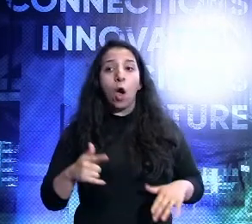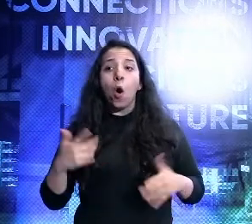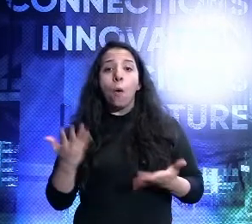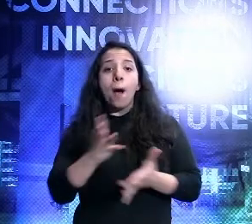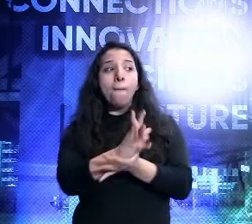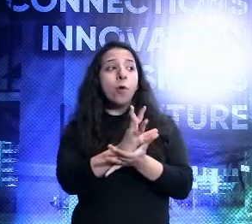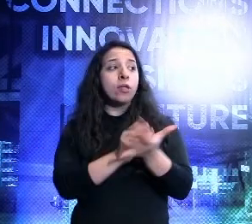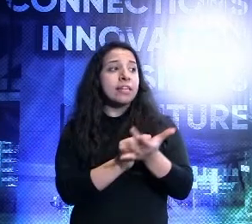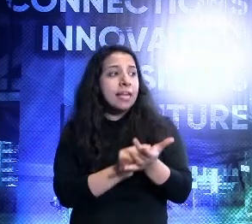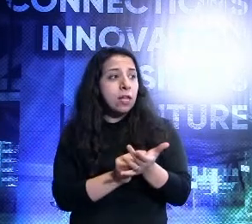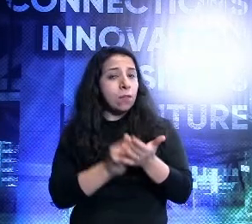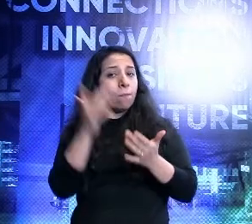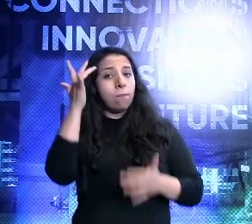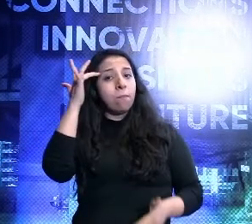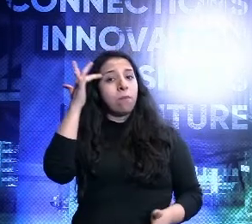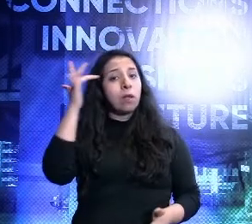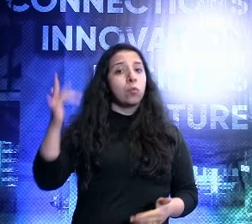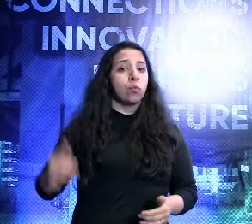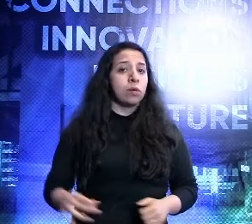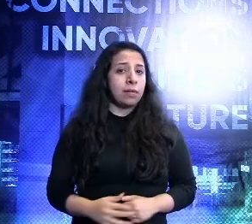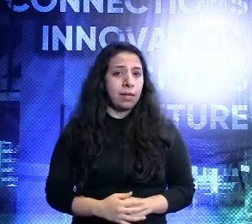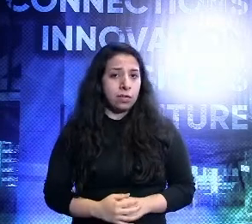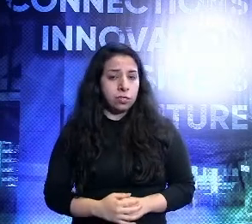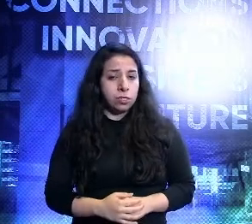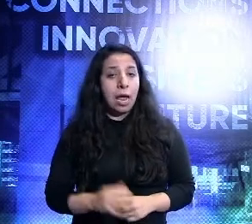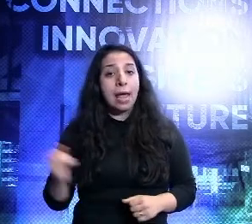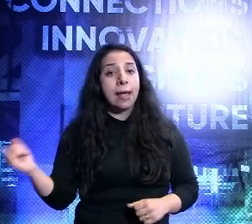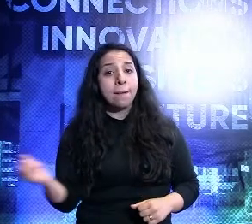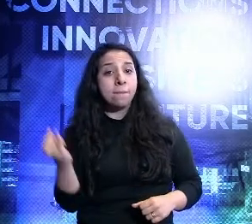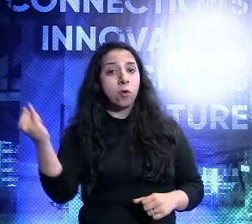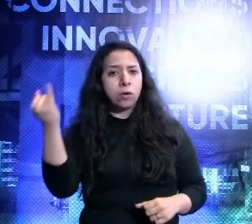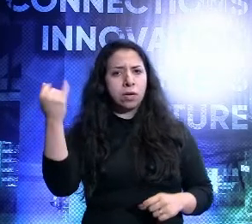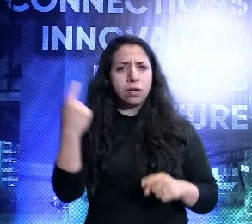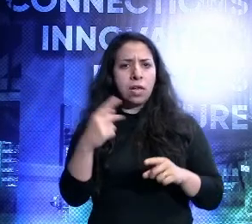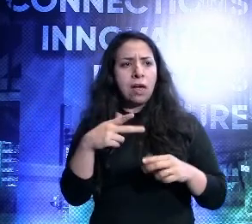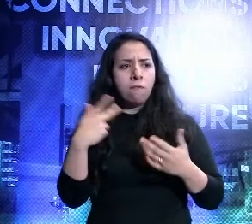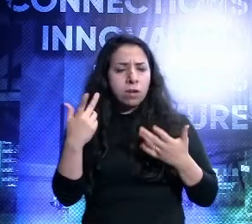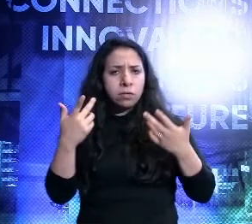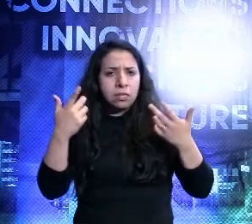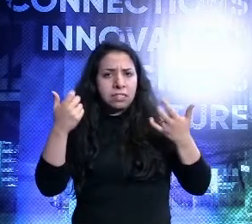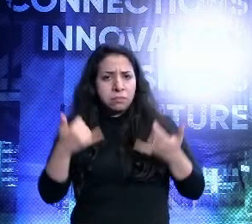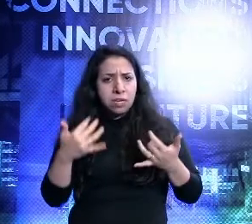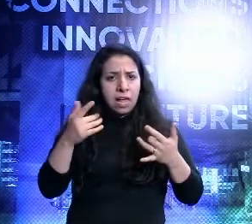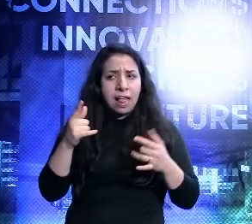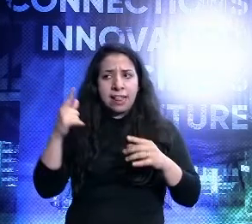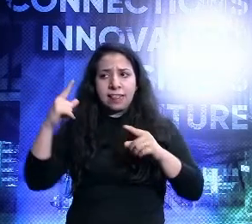abstratos? Isso é importante quando a gente fala de transformação digital. Há modelos que nos